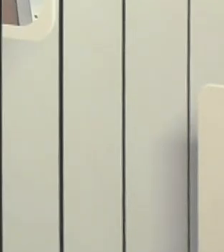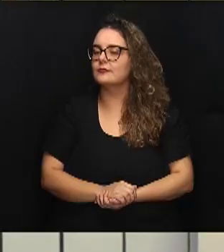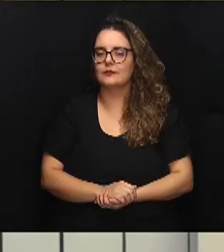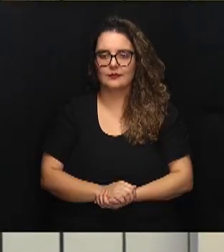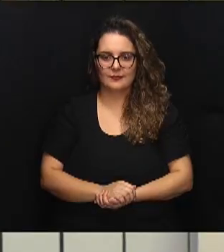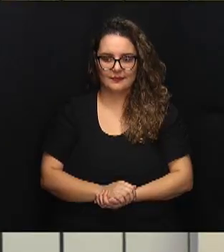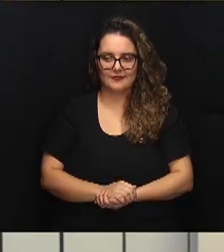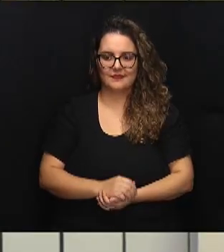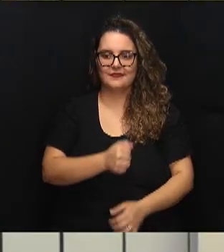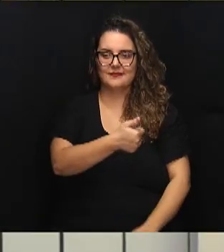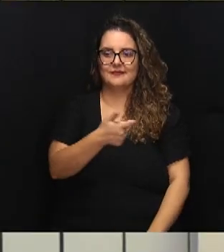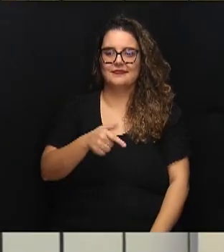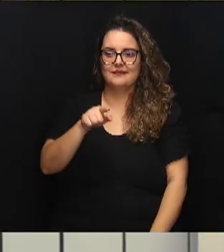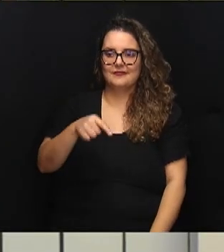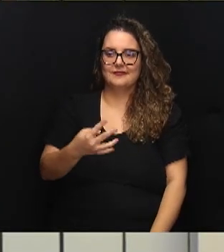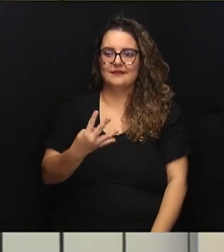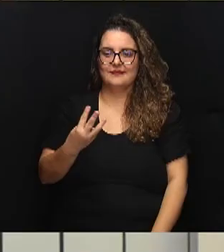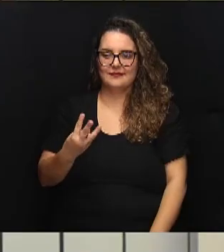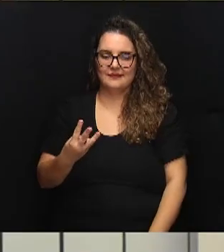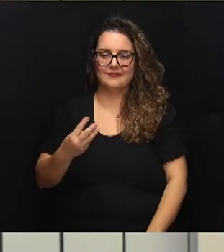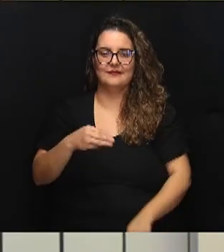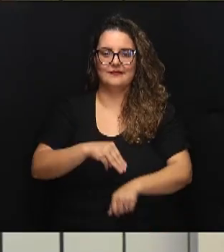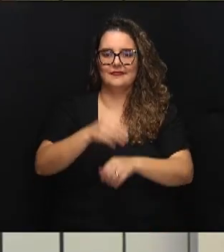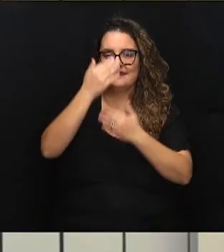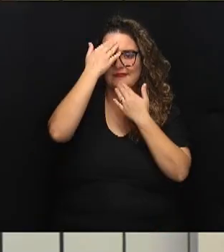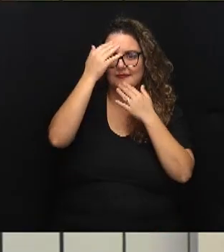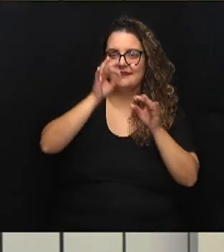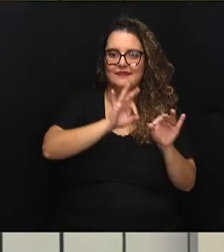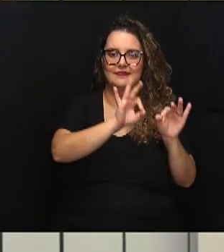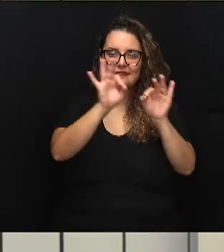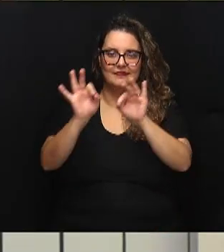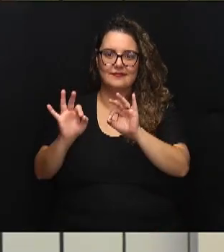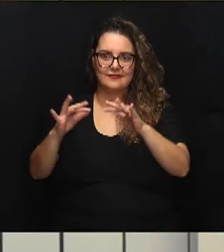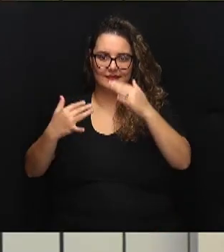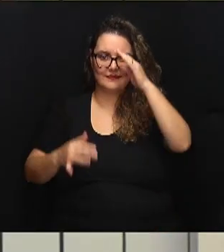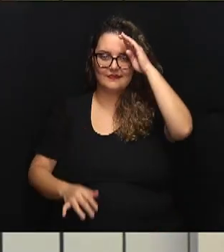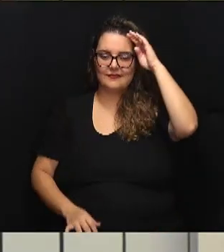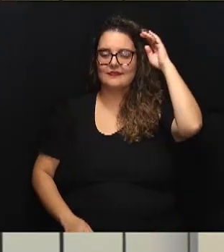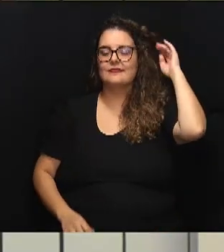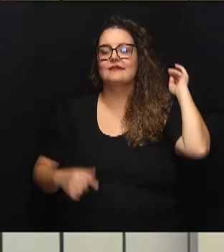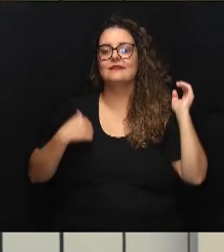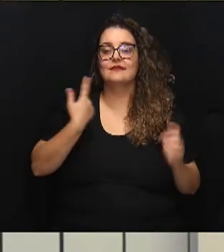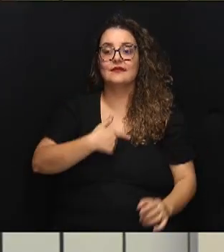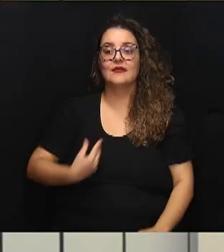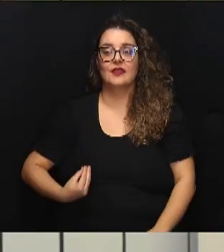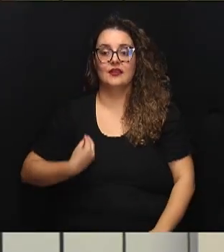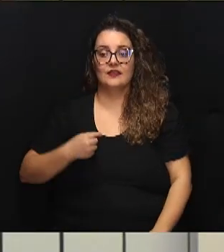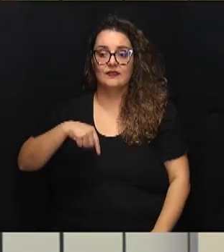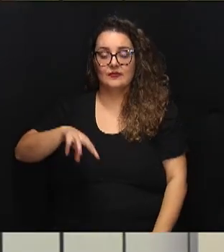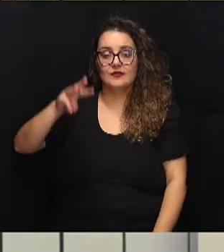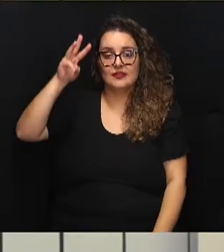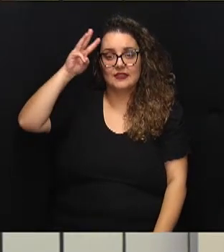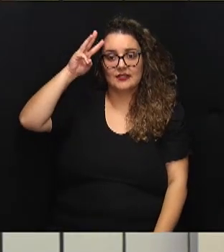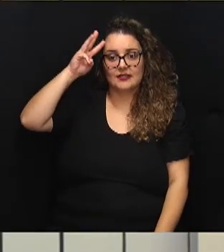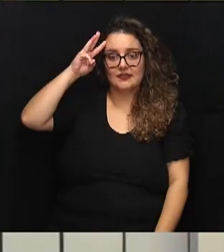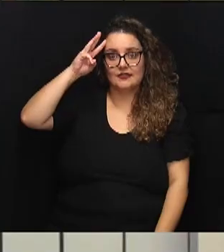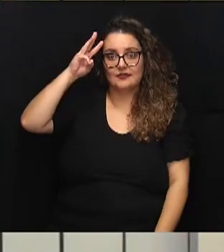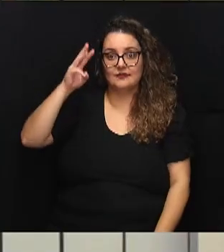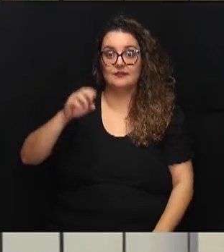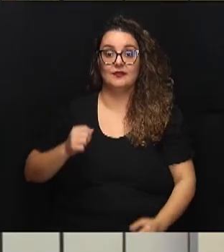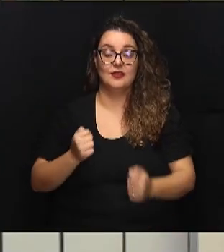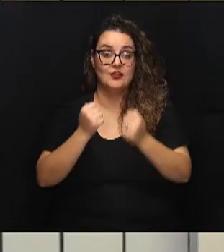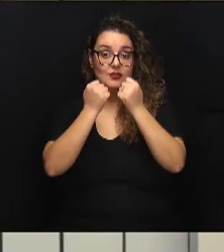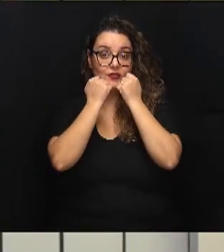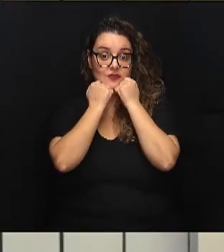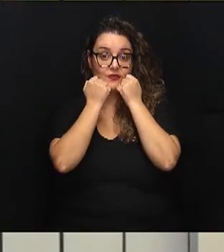Meio-dia mais 43 minutos. Muito obrigado pela sua companhia, pela sua audiência. Estamos ao vivo nesta terça-feira, julho, mês